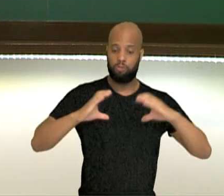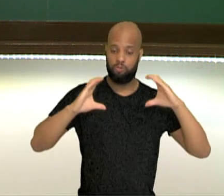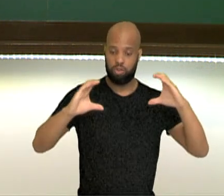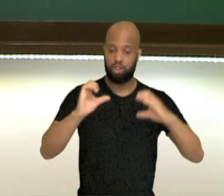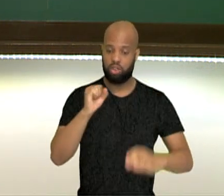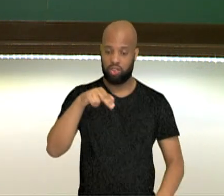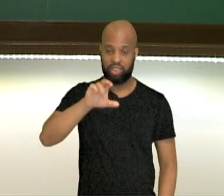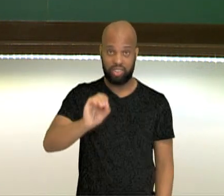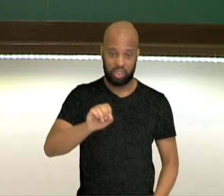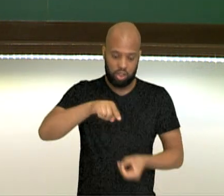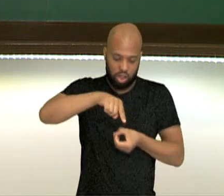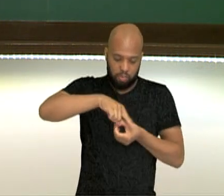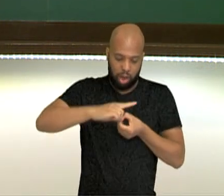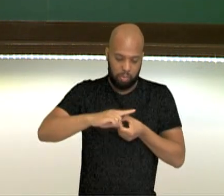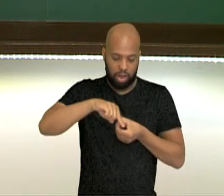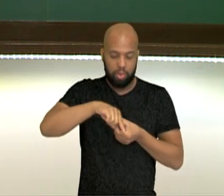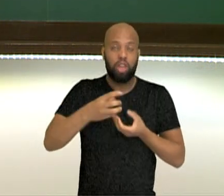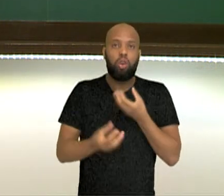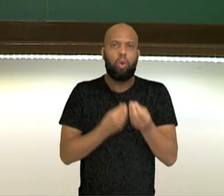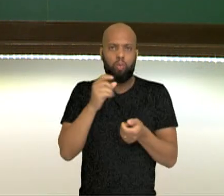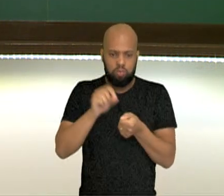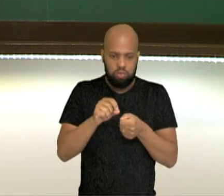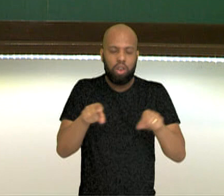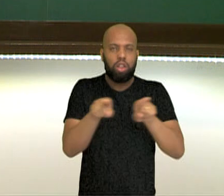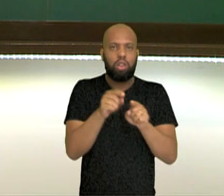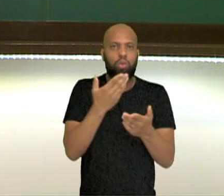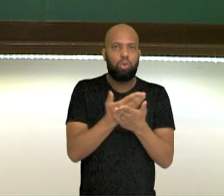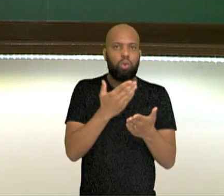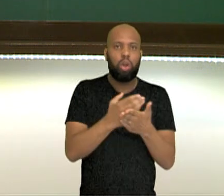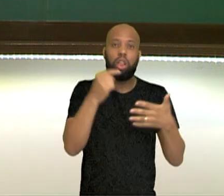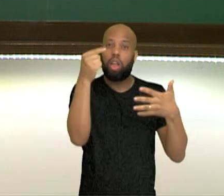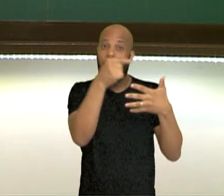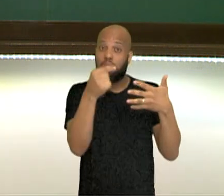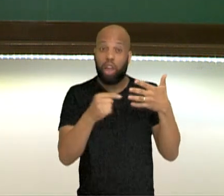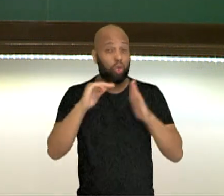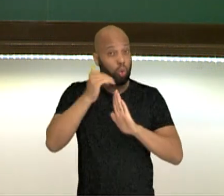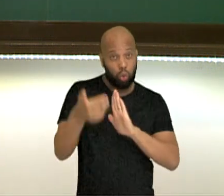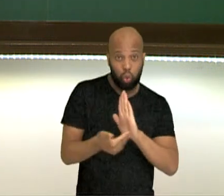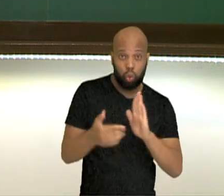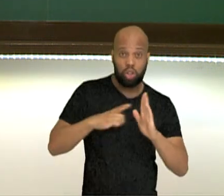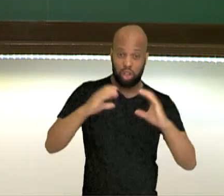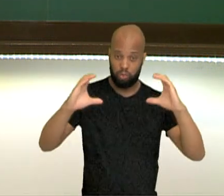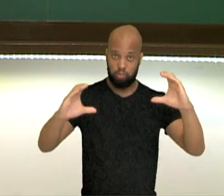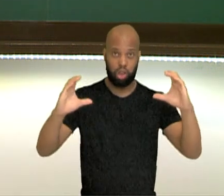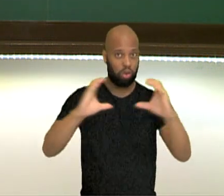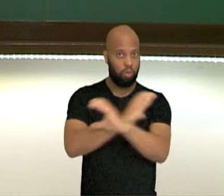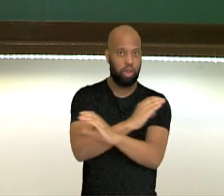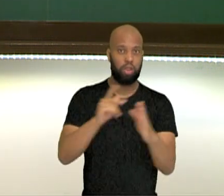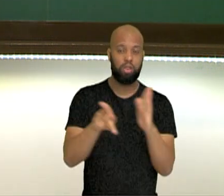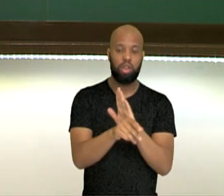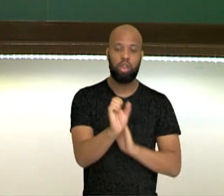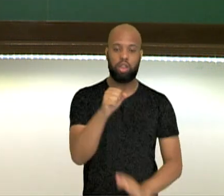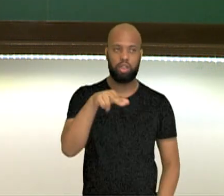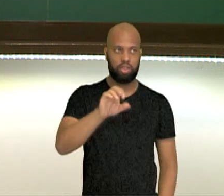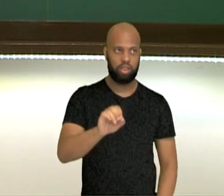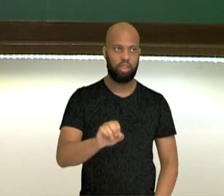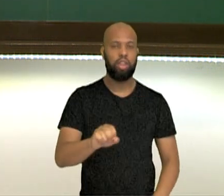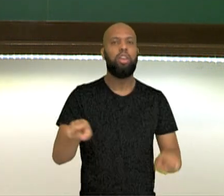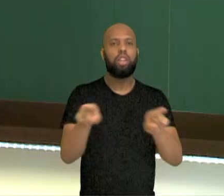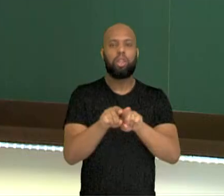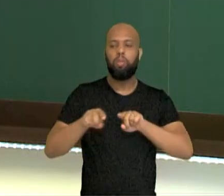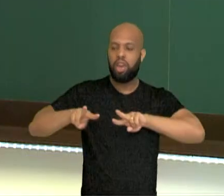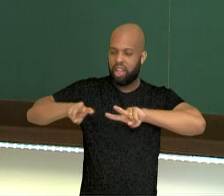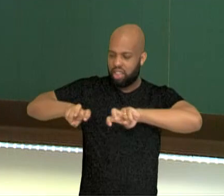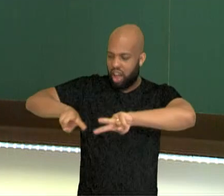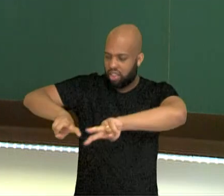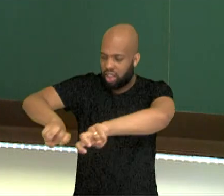função trigonométrica, ela é constituída, trabalhamos com todos os parâmetros da função seno, né? E exploramos aí